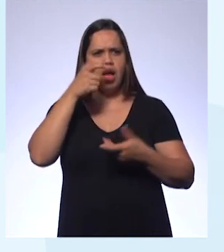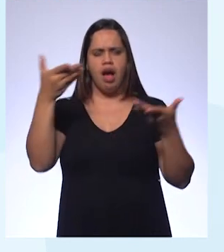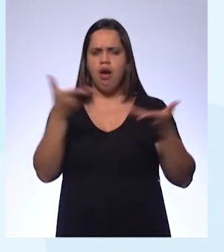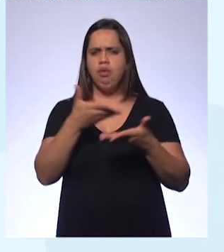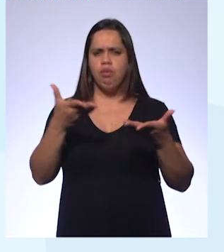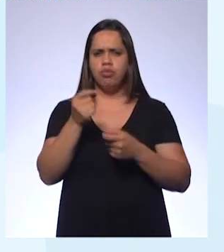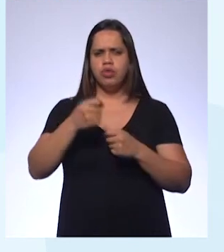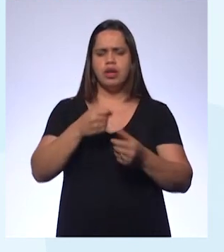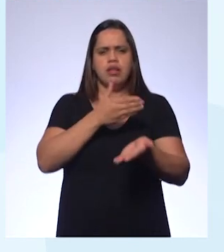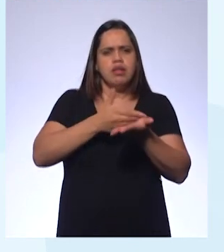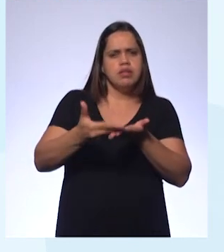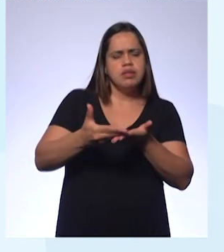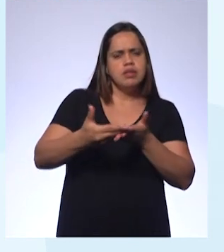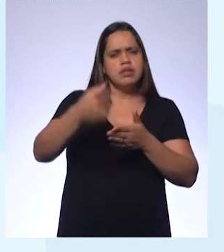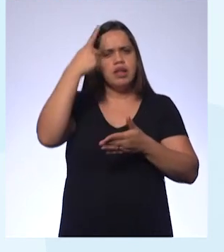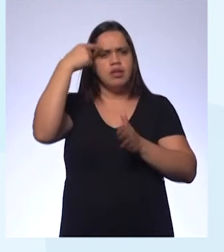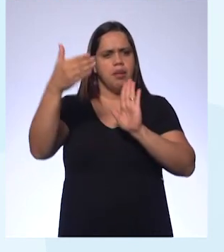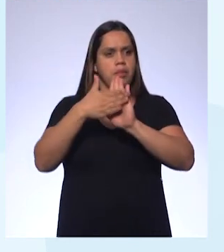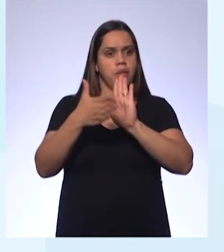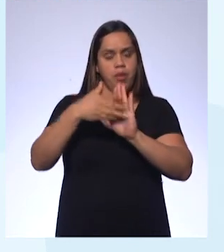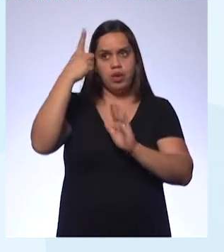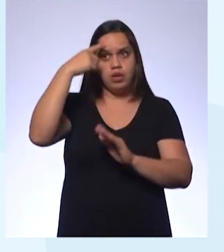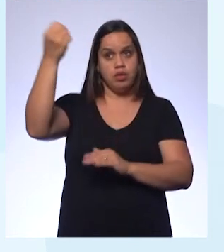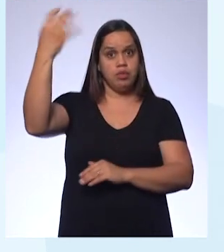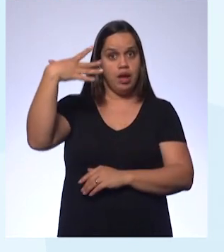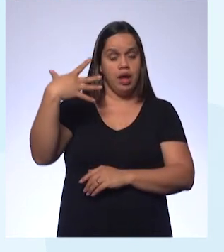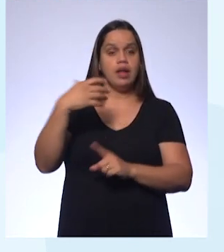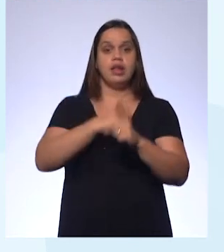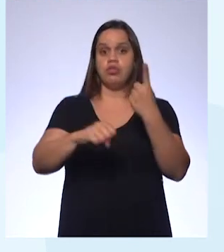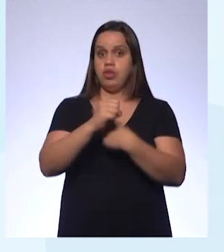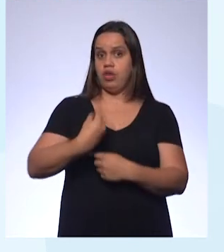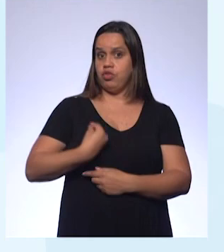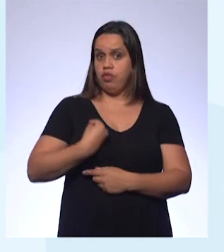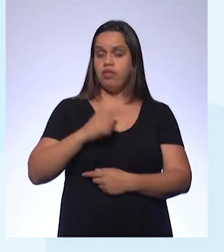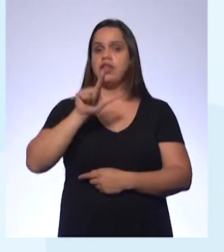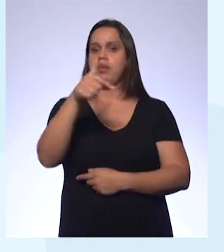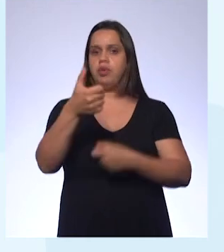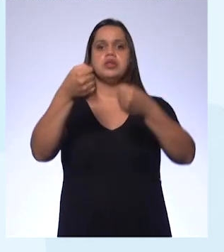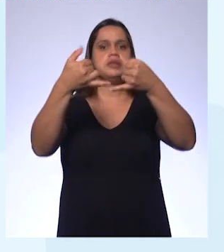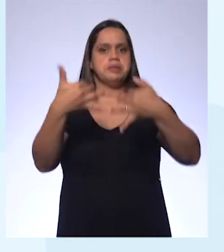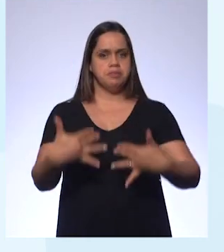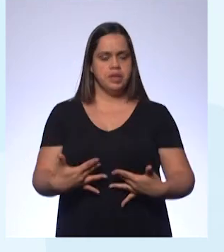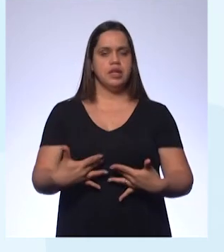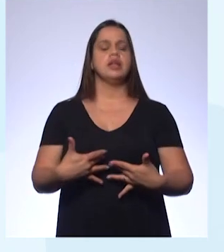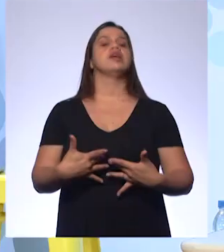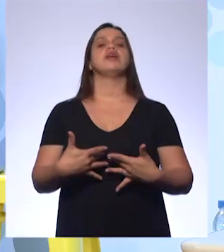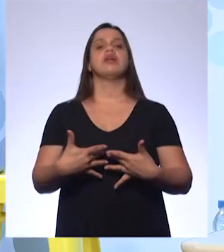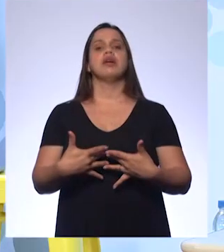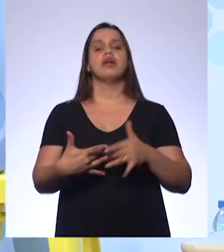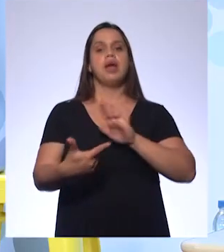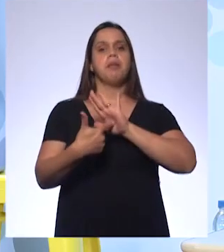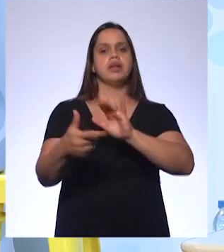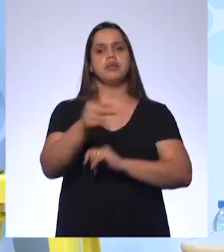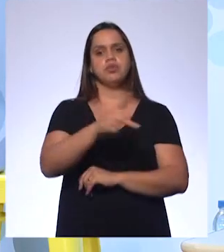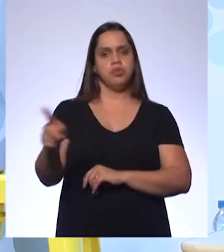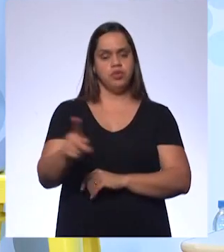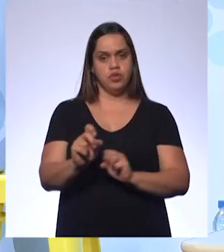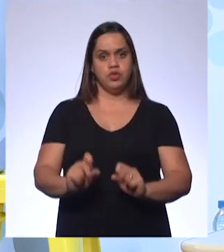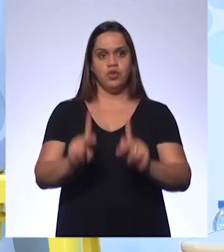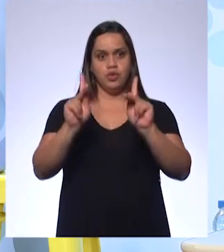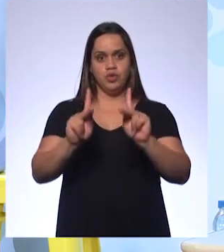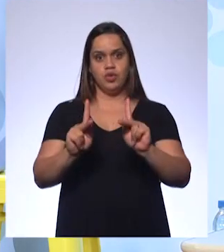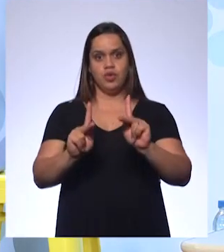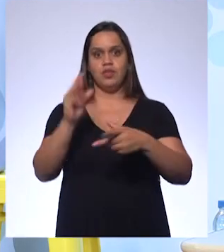na sociedade em que você vive? E aí você justifica a sua resposta apresentando aí para o seu professor